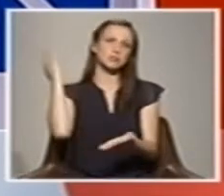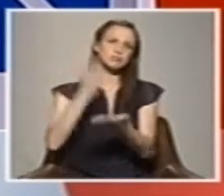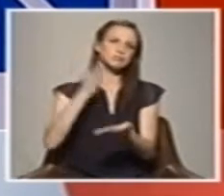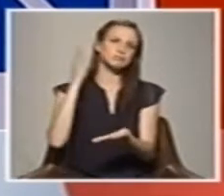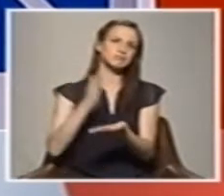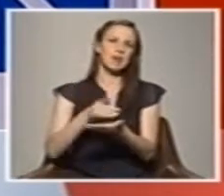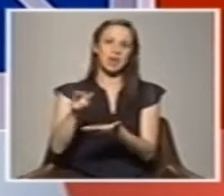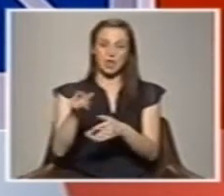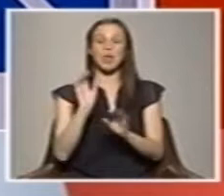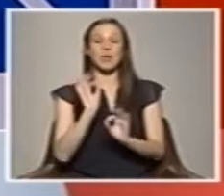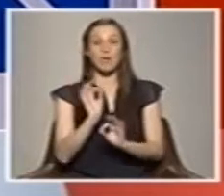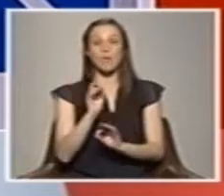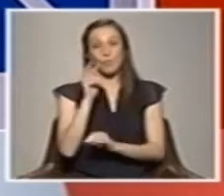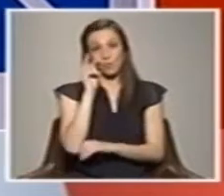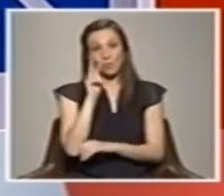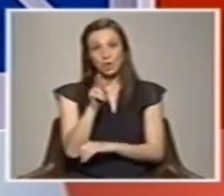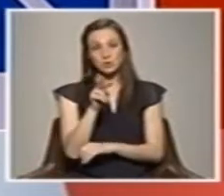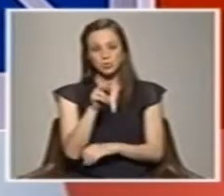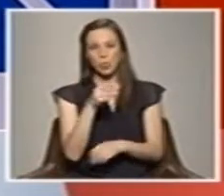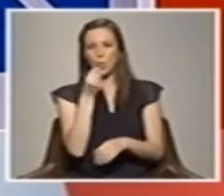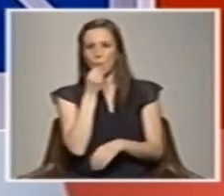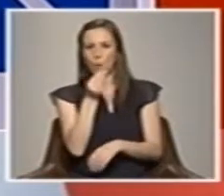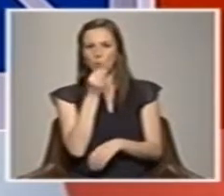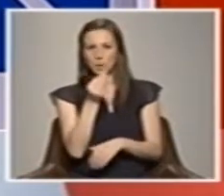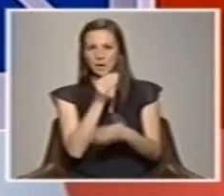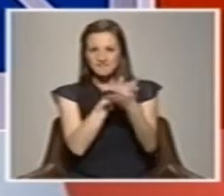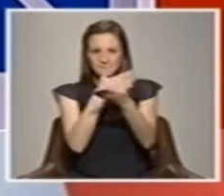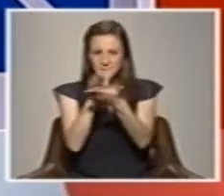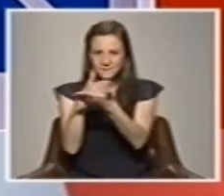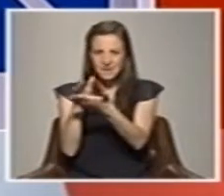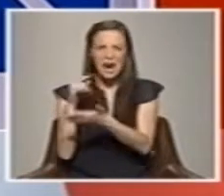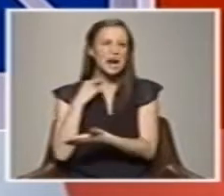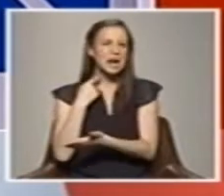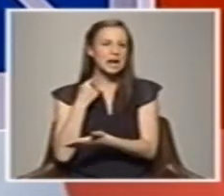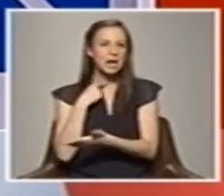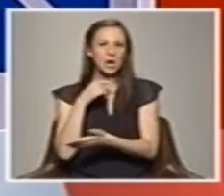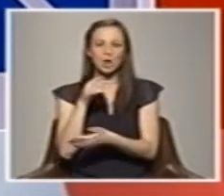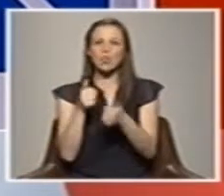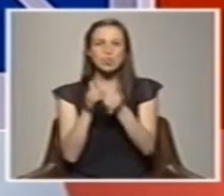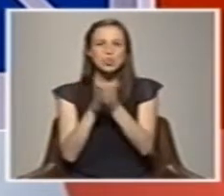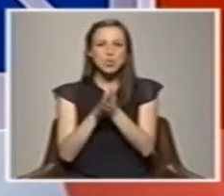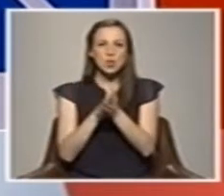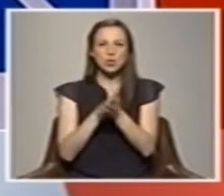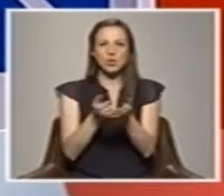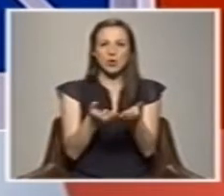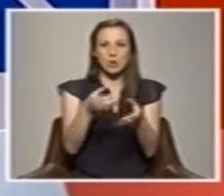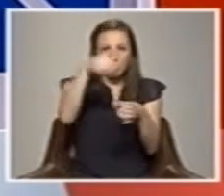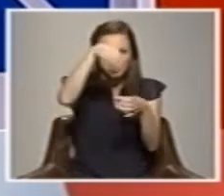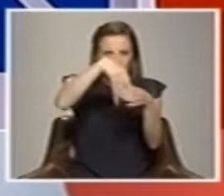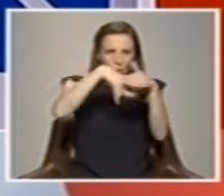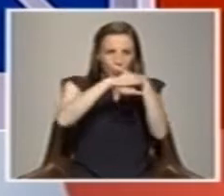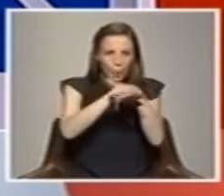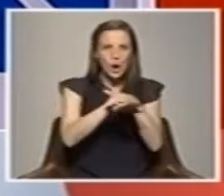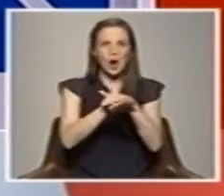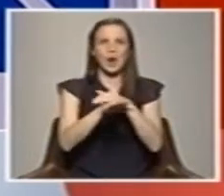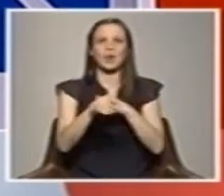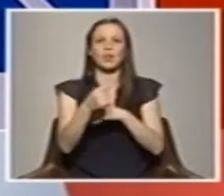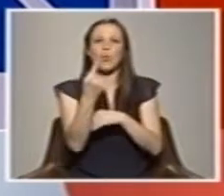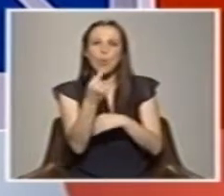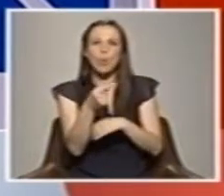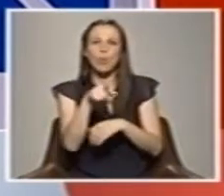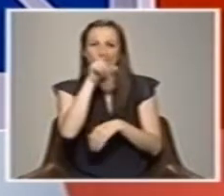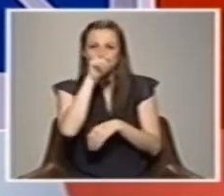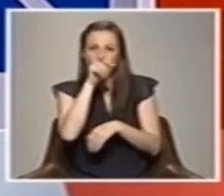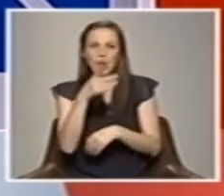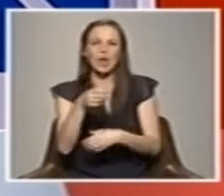dividir o comer todo ele, toda a carne por saquinhos, um bife para cada um, um frango por cada